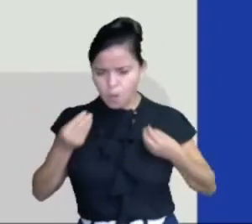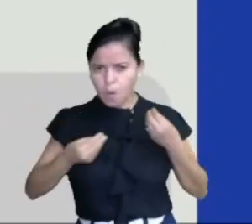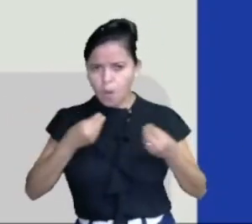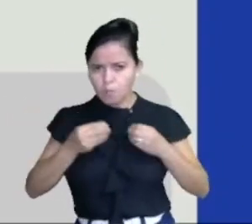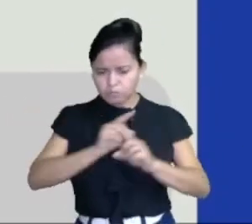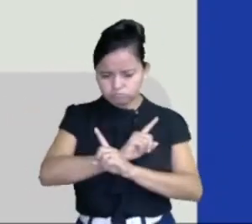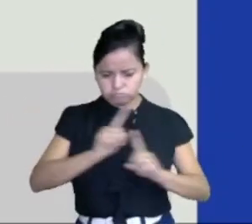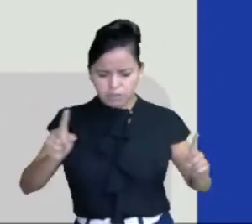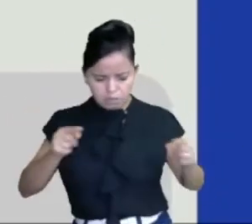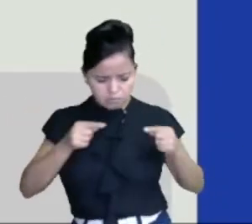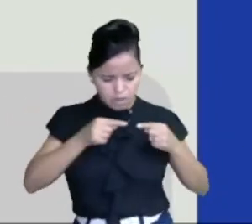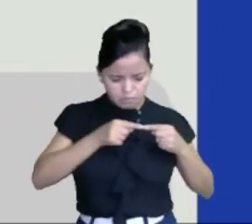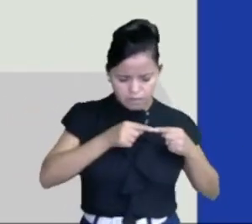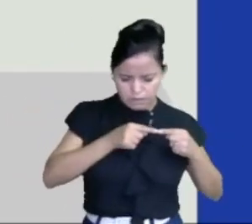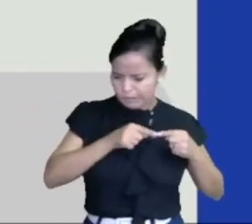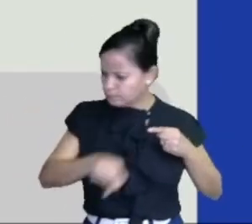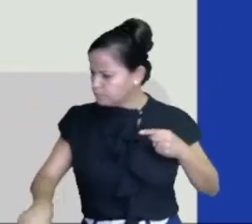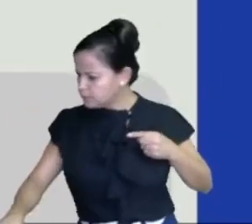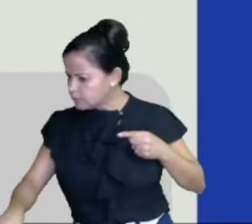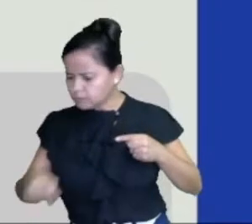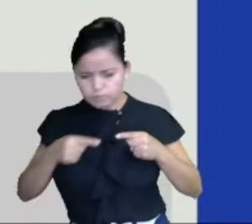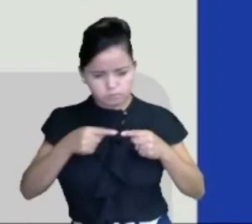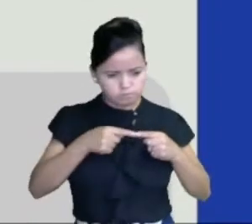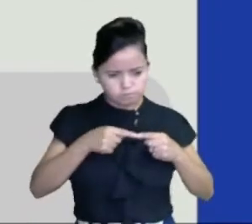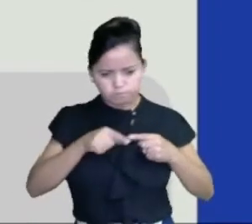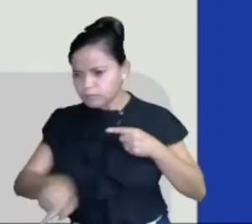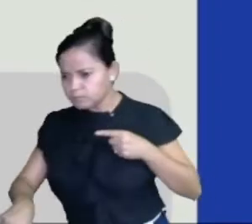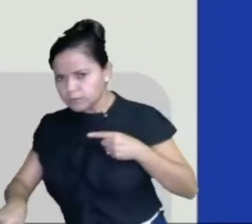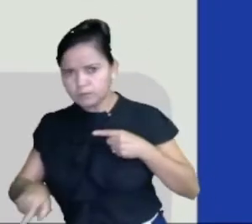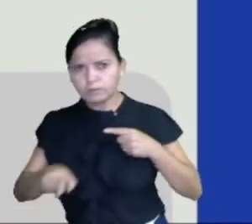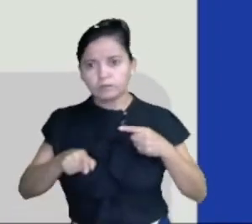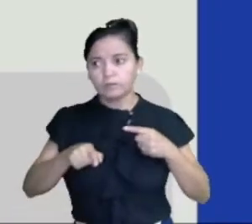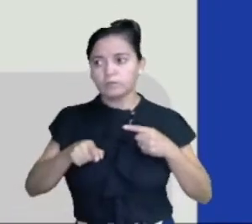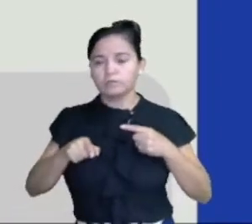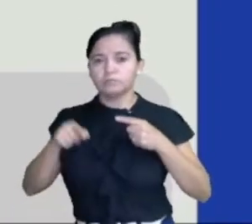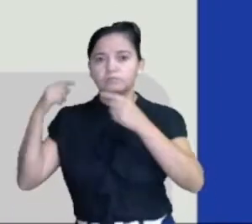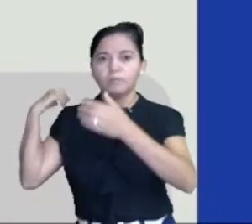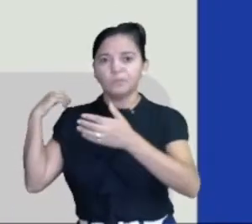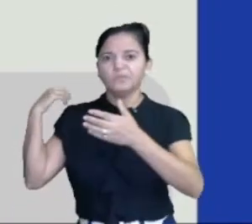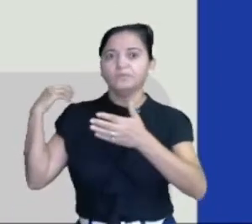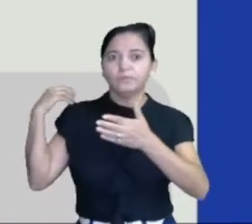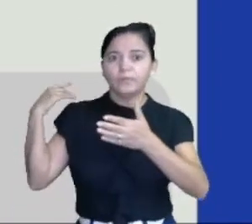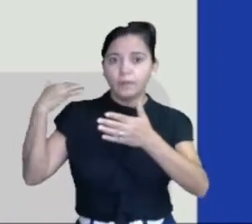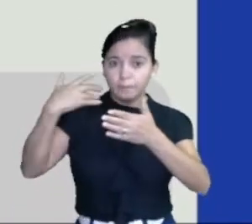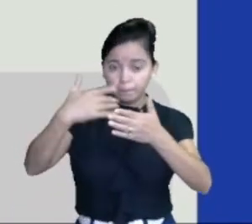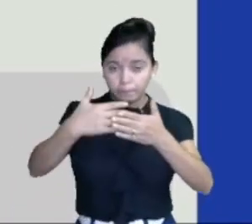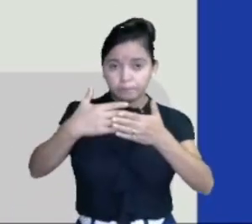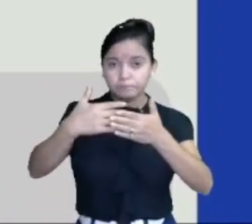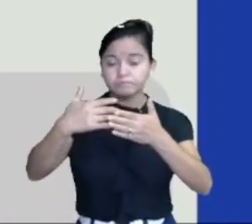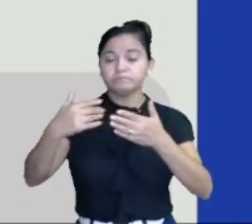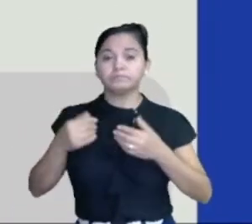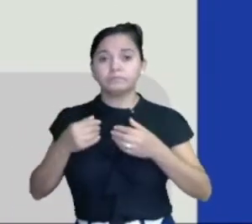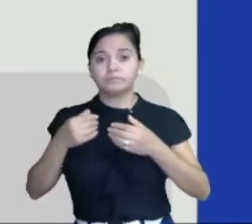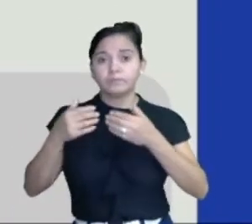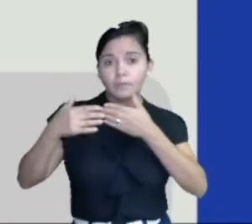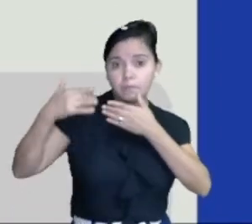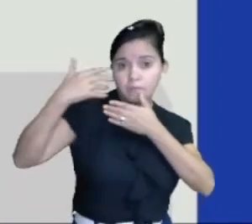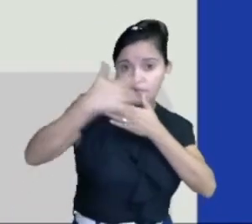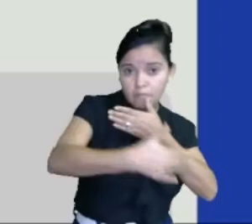aqui compreende esse momento. A pré-história, ela vai